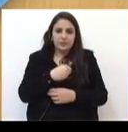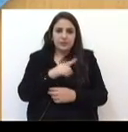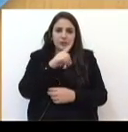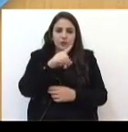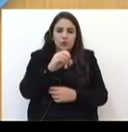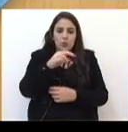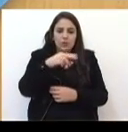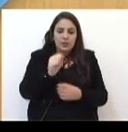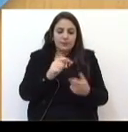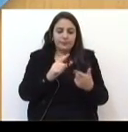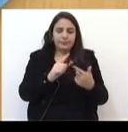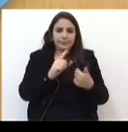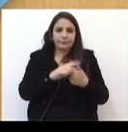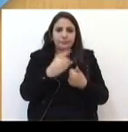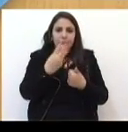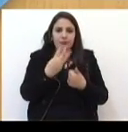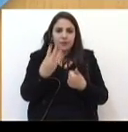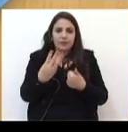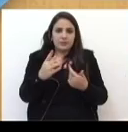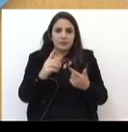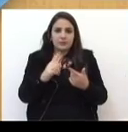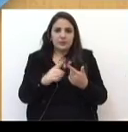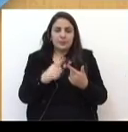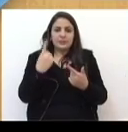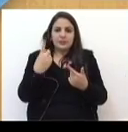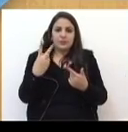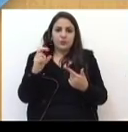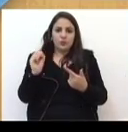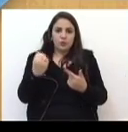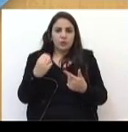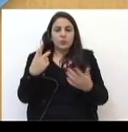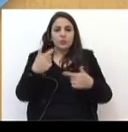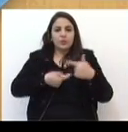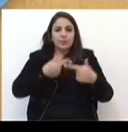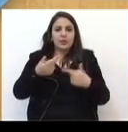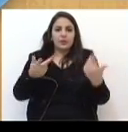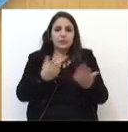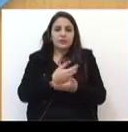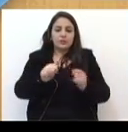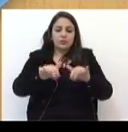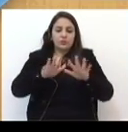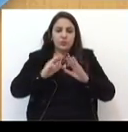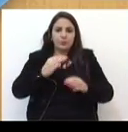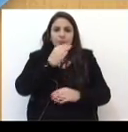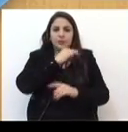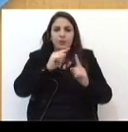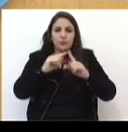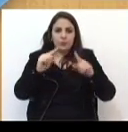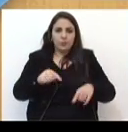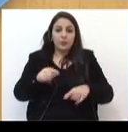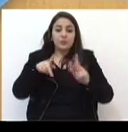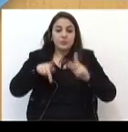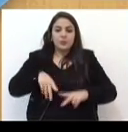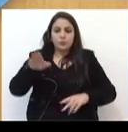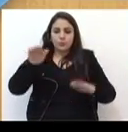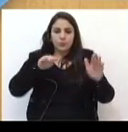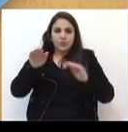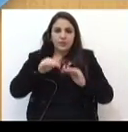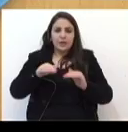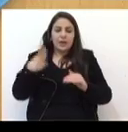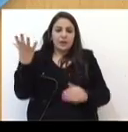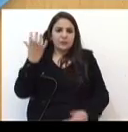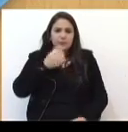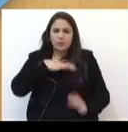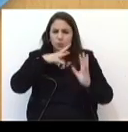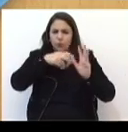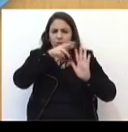zonas 33 e 128. O trabalho aconteceu no auditório do Ministério Público e os convocados receberam